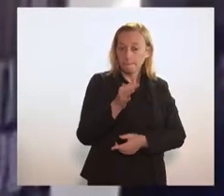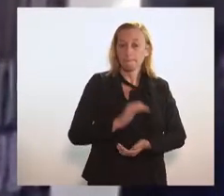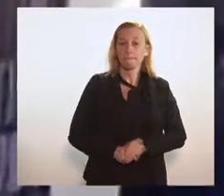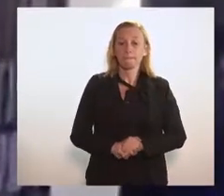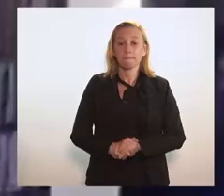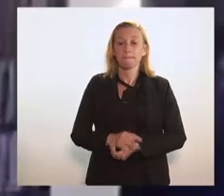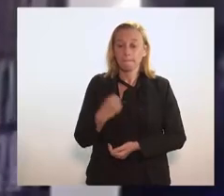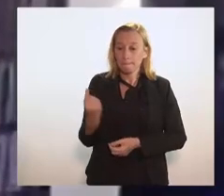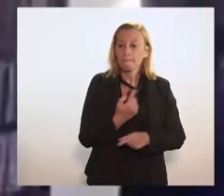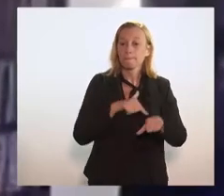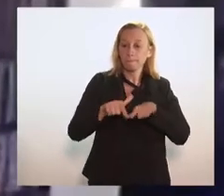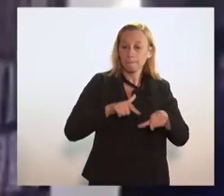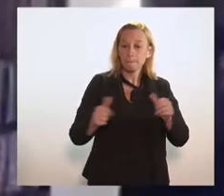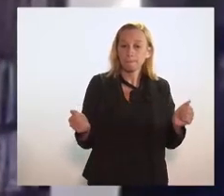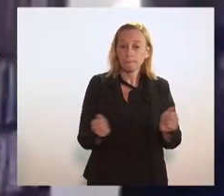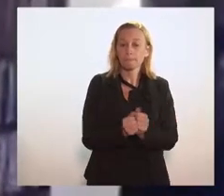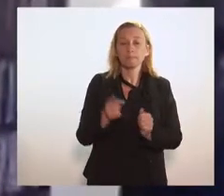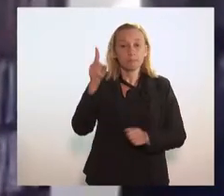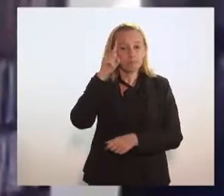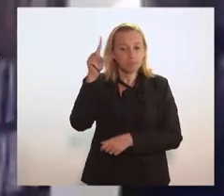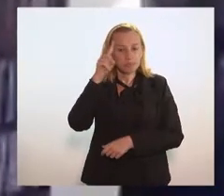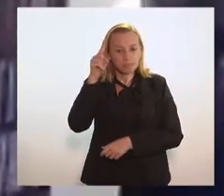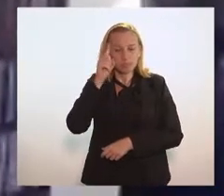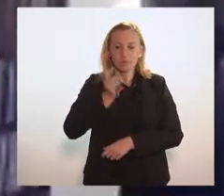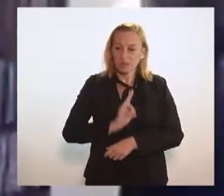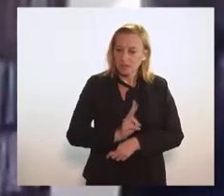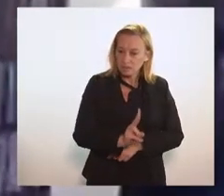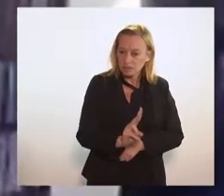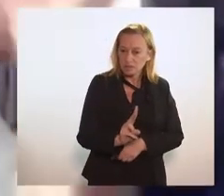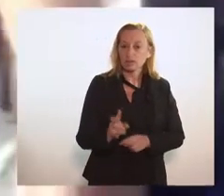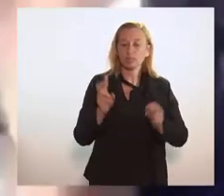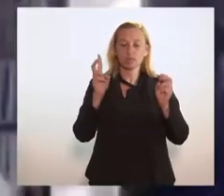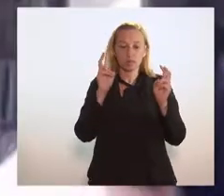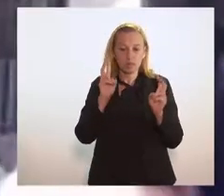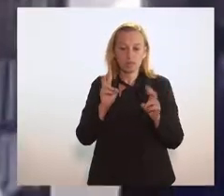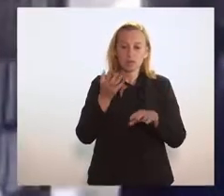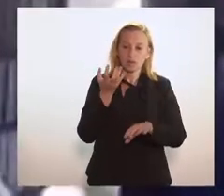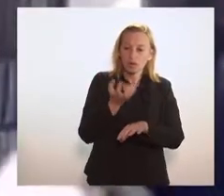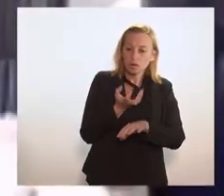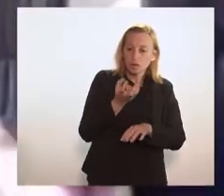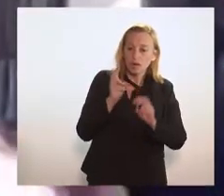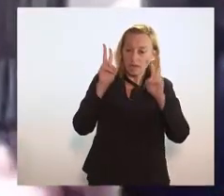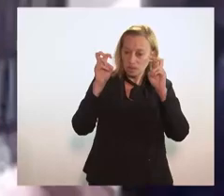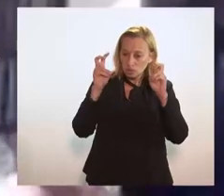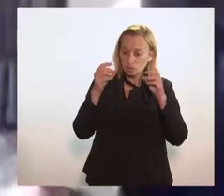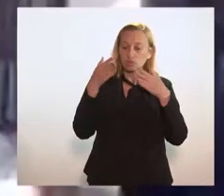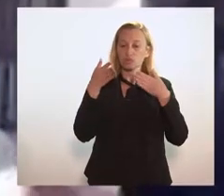Nós estamos trabalhando todos os dias, sempre em matérias, focando